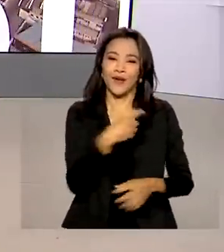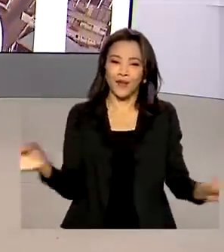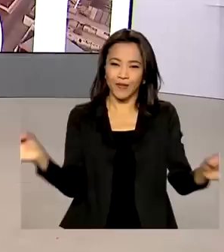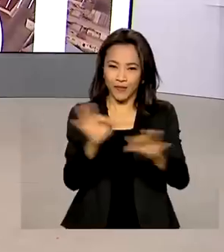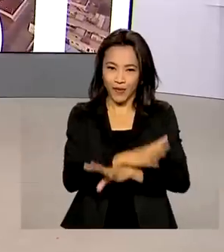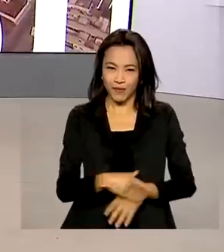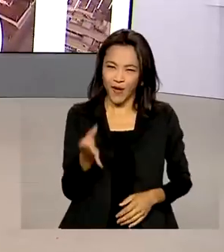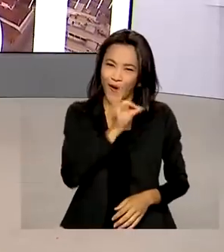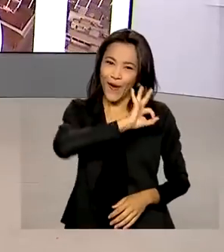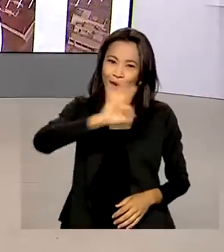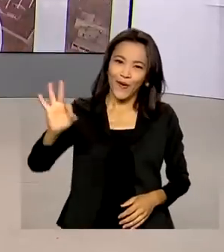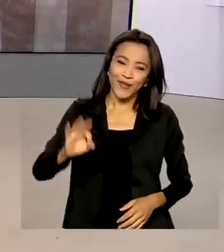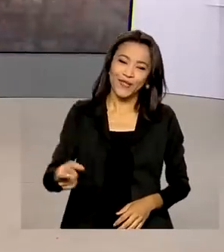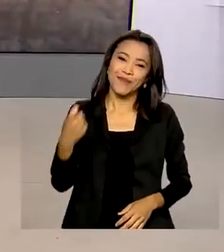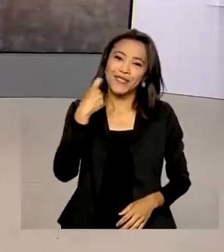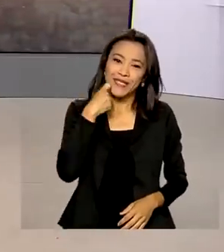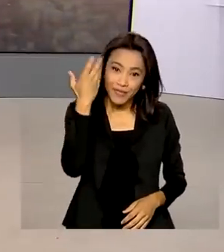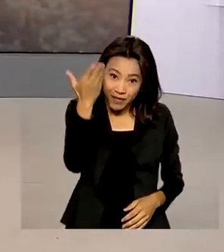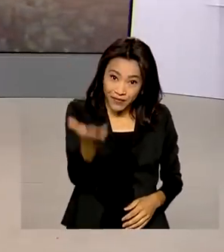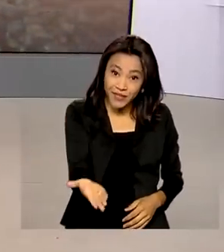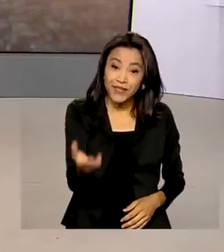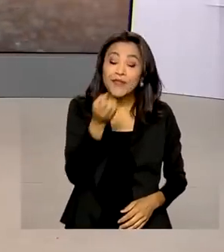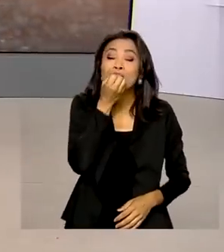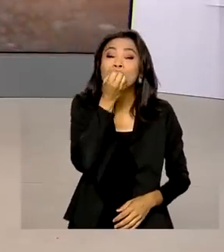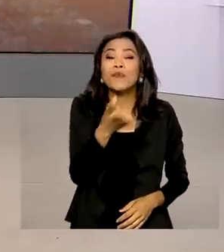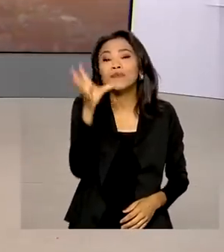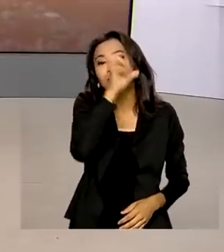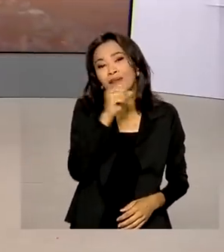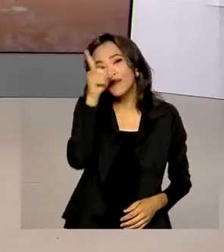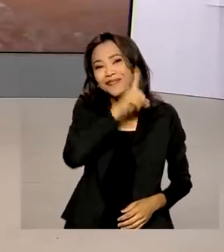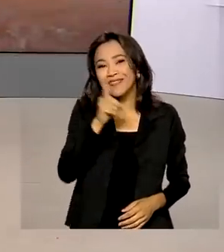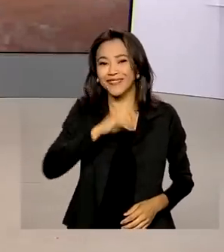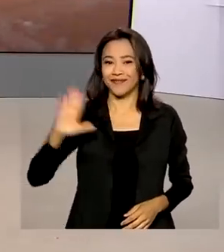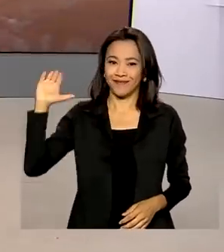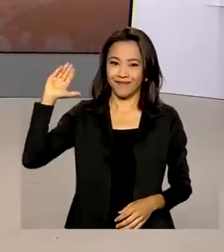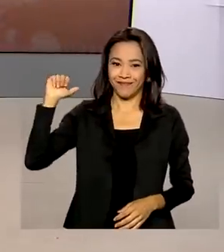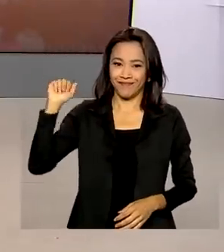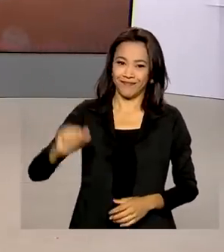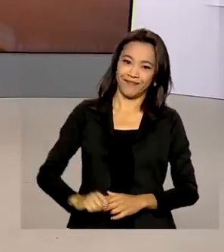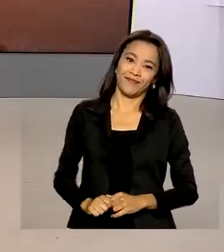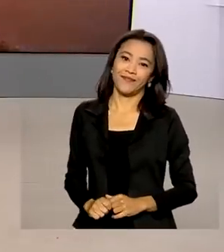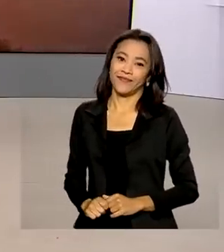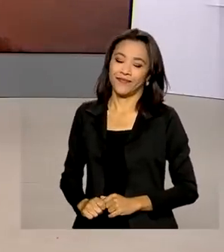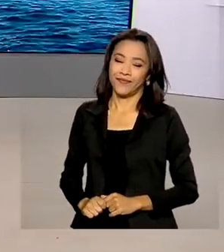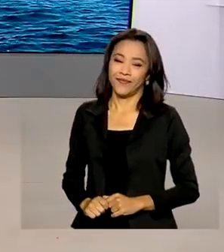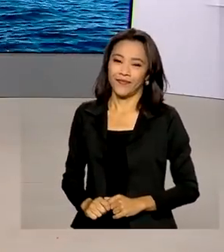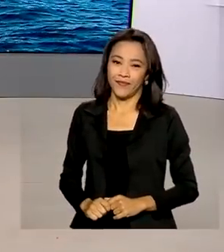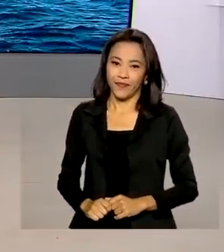aqui. Uma ótima sexta-feira para você e um bom fim de semana. Tchau!